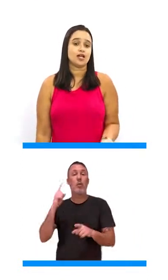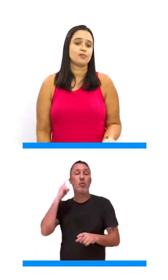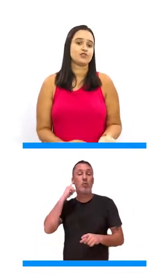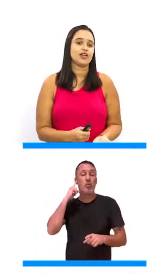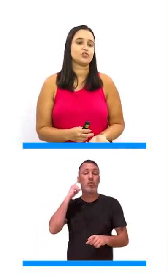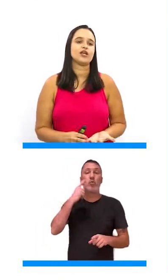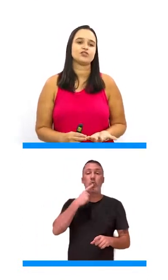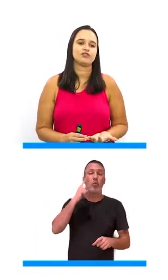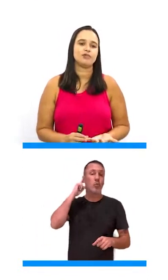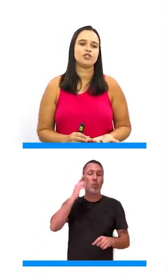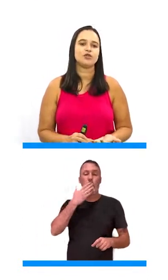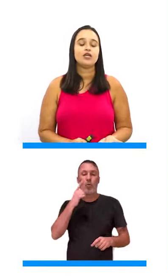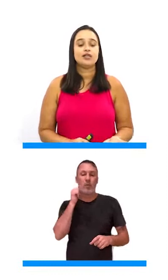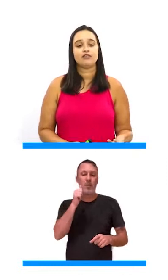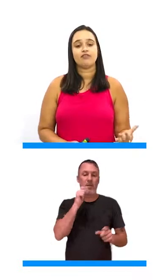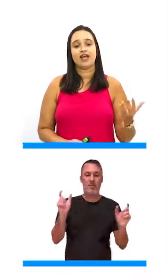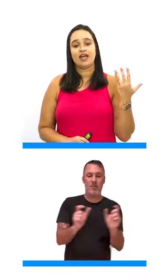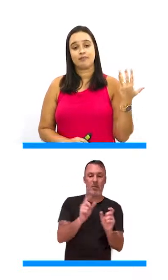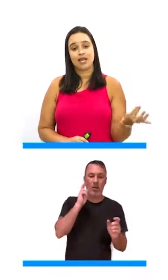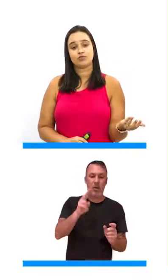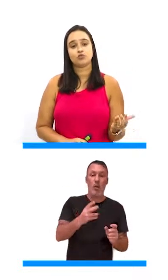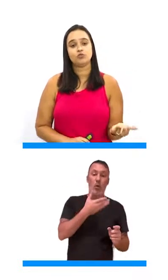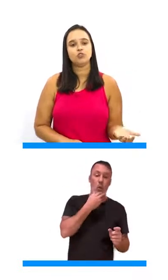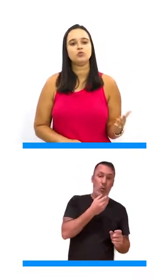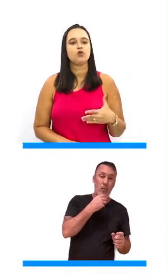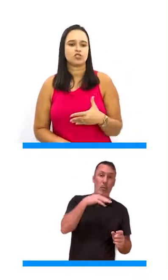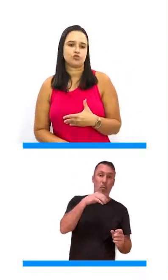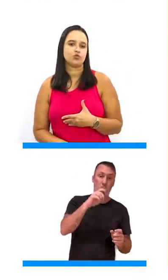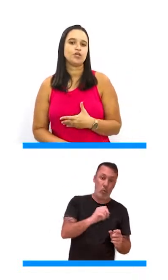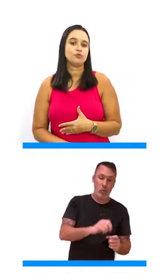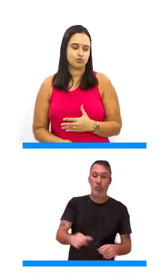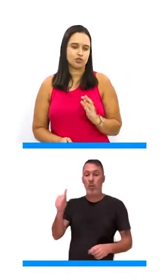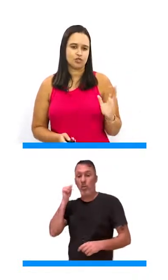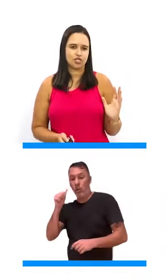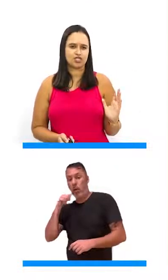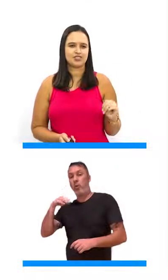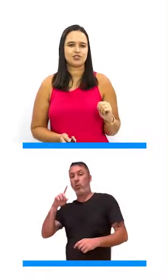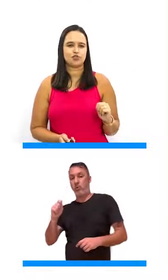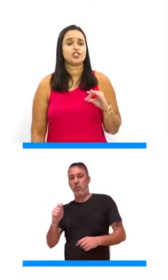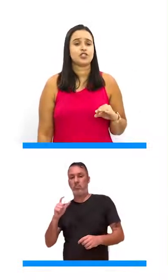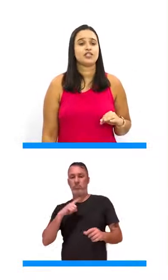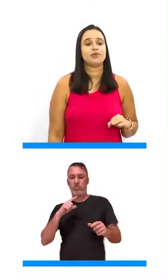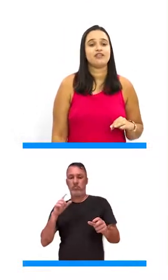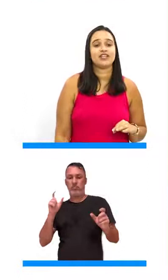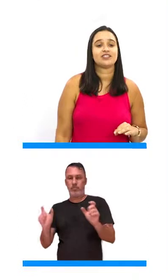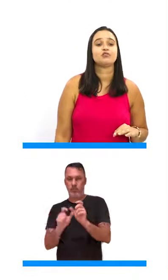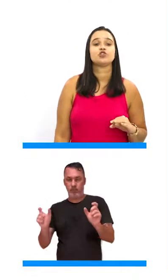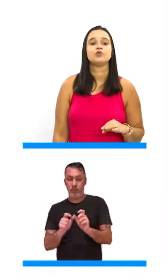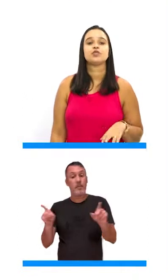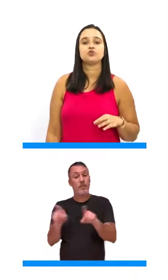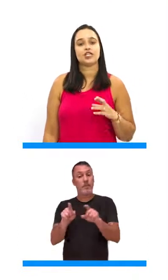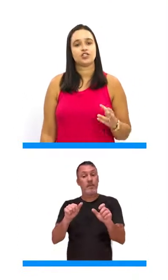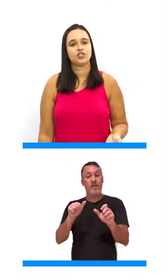2 elementos flexionados no feminino. Então, vai ficar rapaz surdo-mudo, moça surda-mudo. São as únicas exceções. A gente tem também a flexão